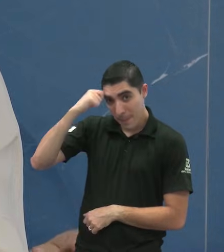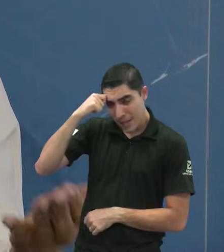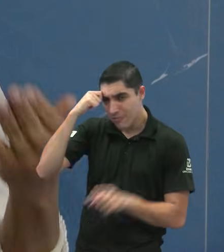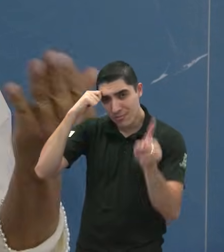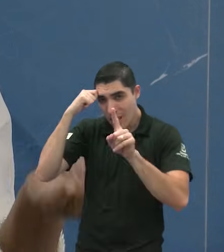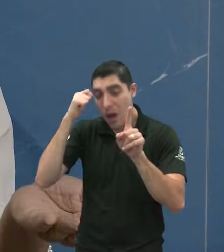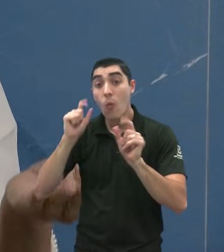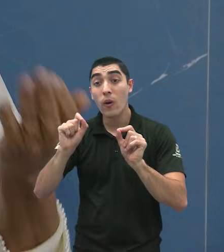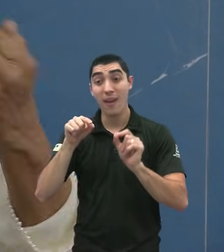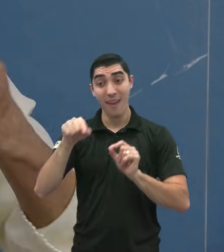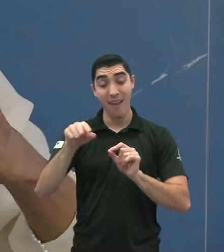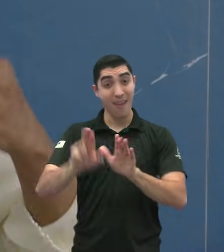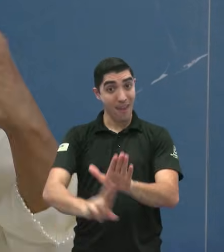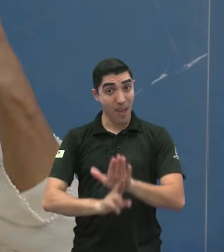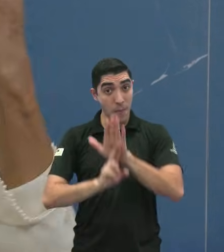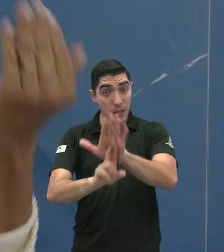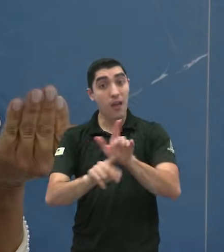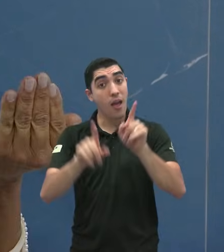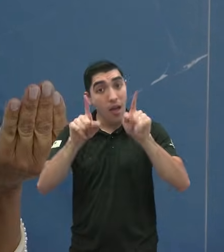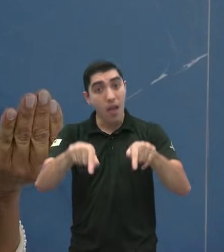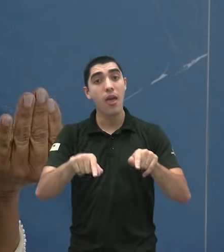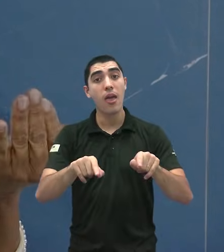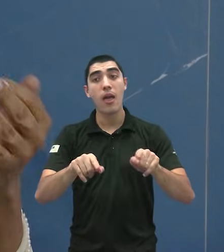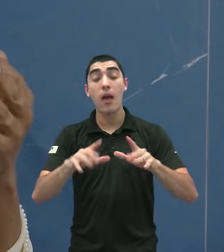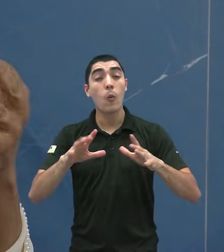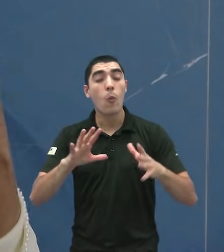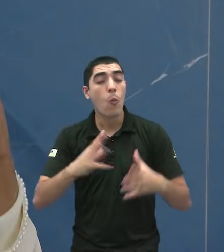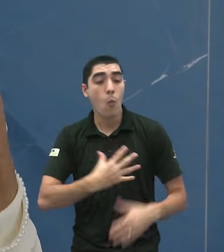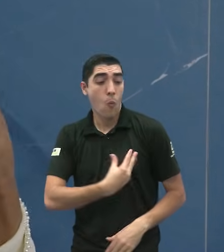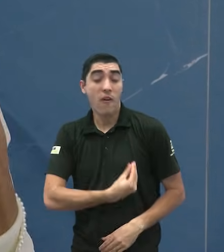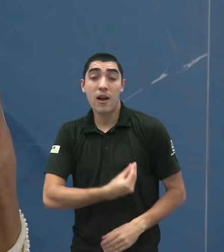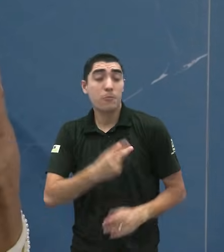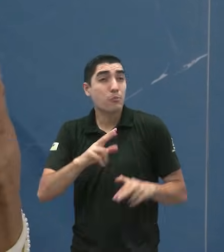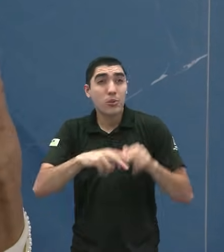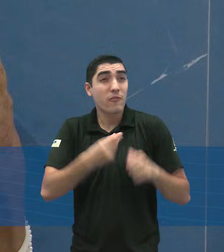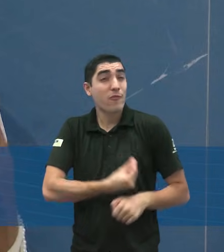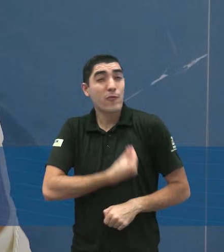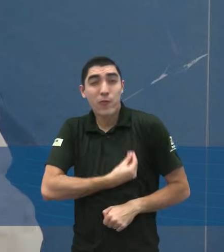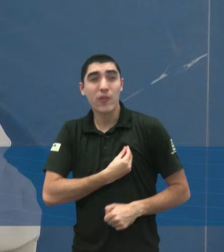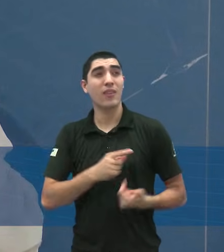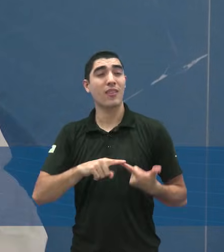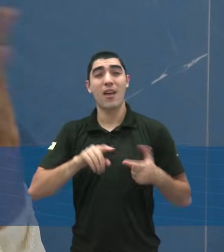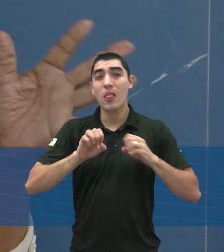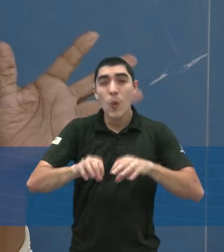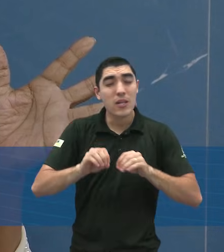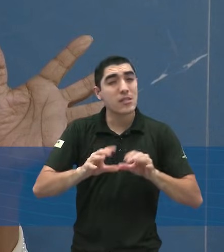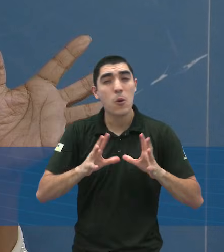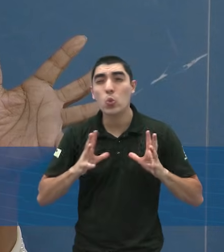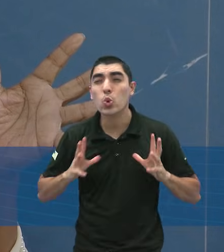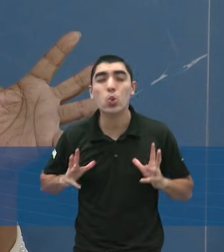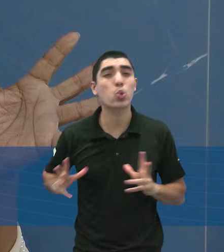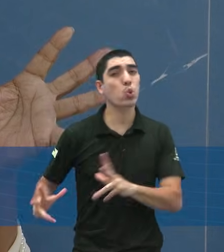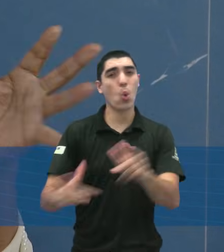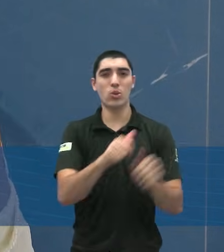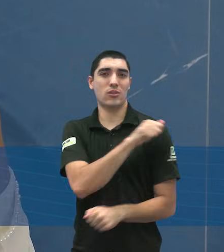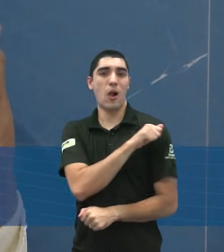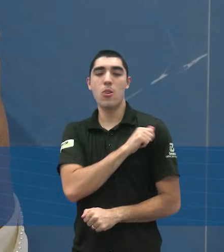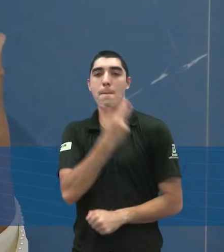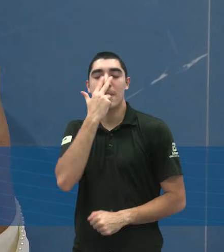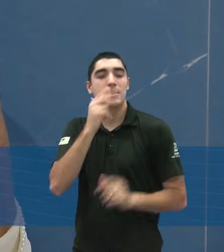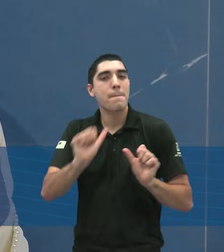negros. Na verdade, esse aumento da representatividade melhora a qualidade do ensino para todos os estudantes.